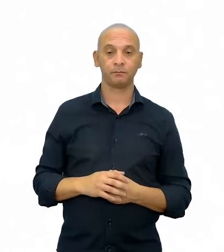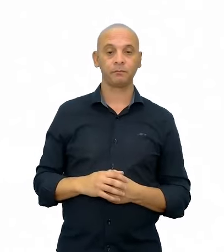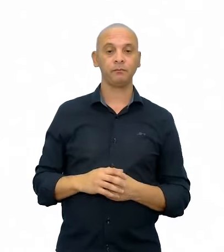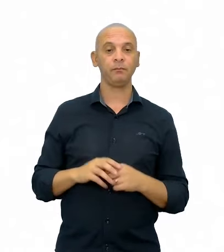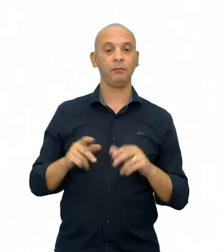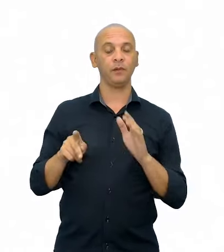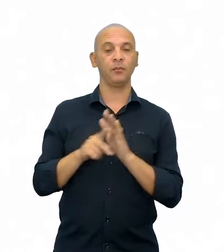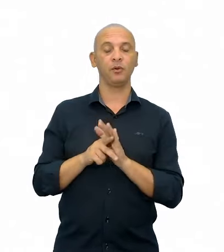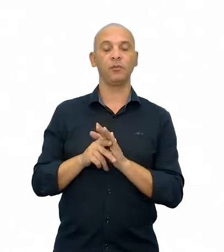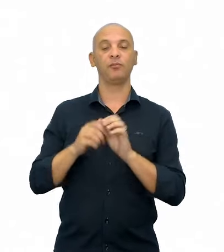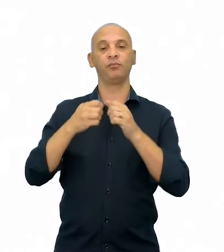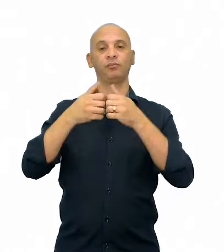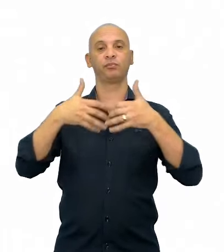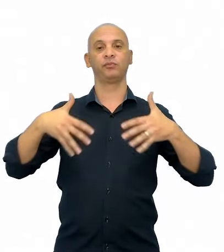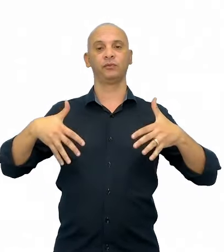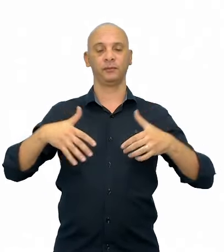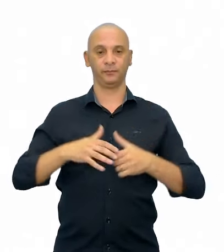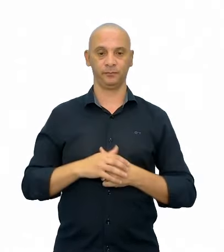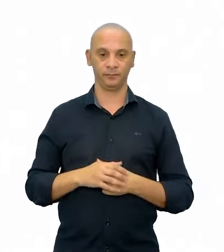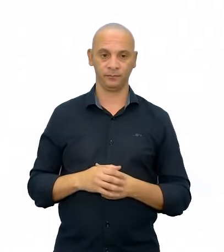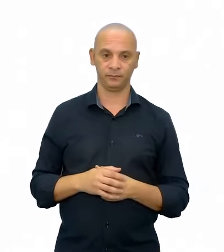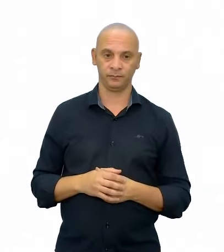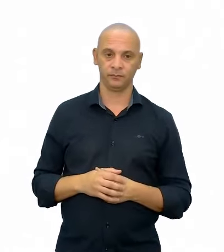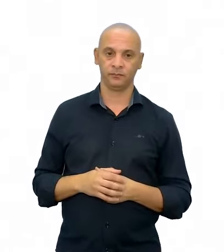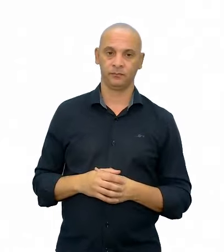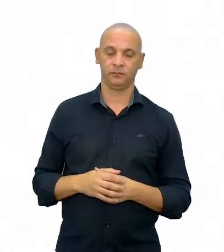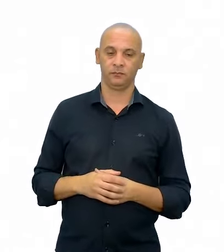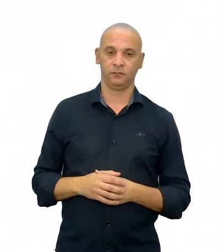por meio de fluxograma.